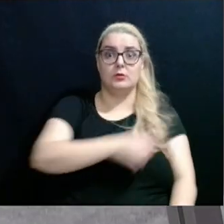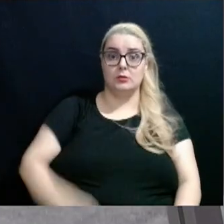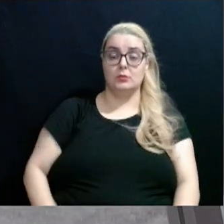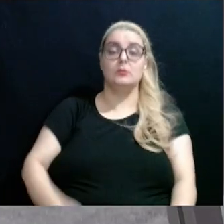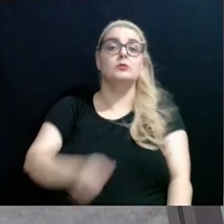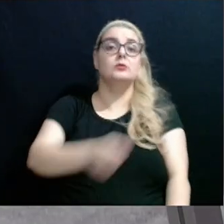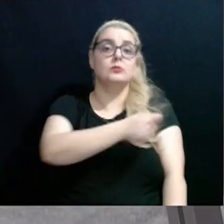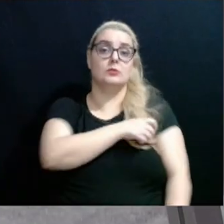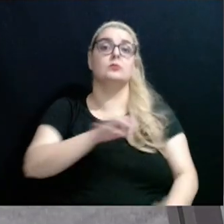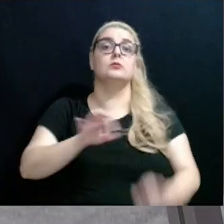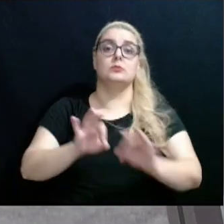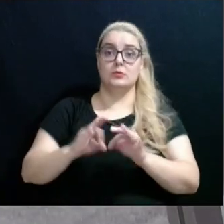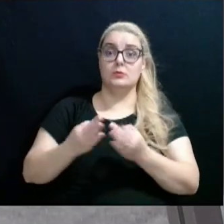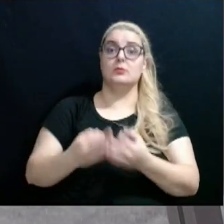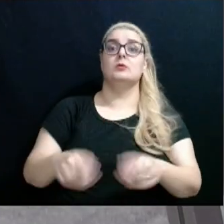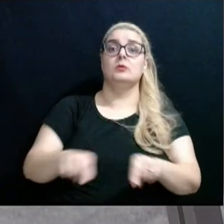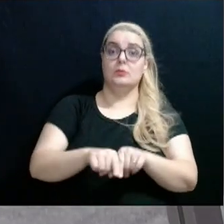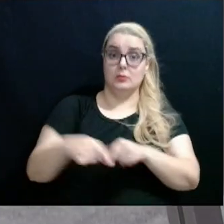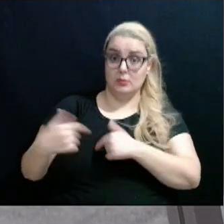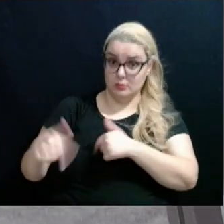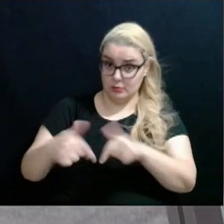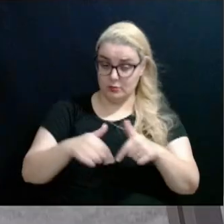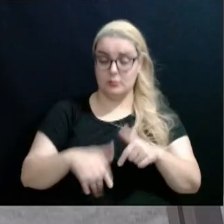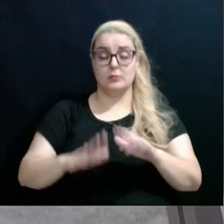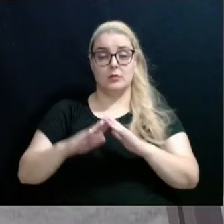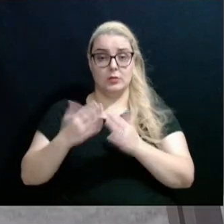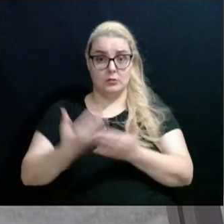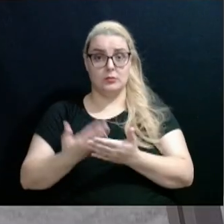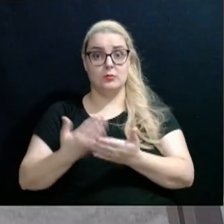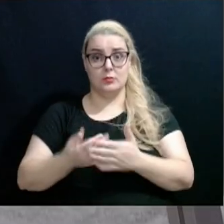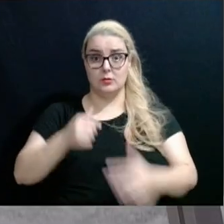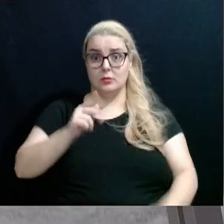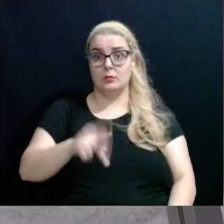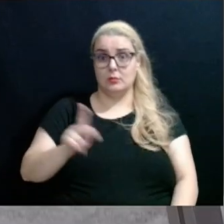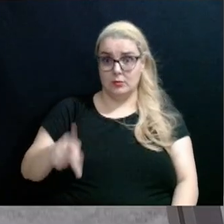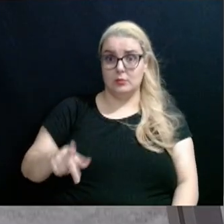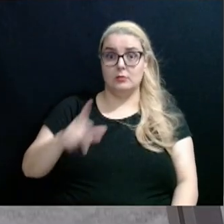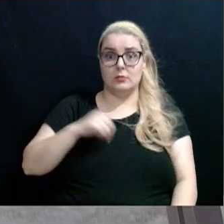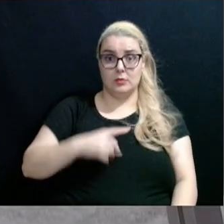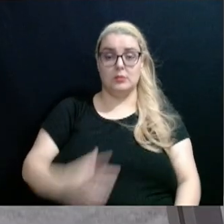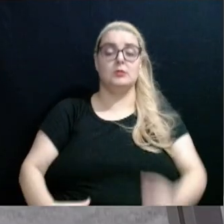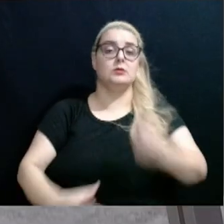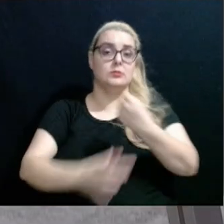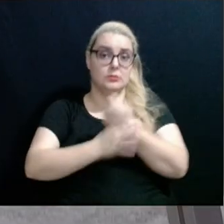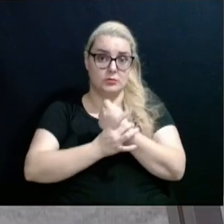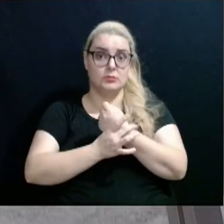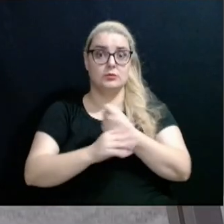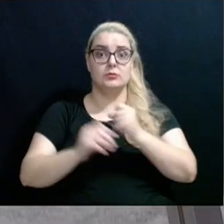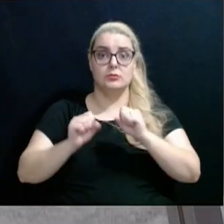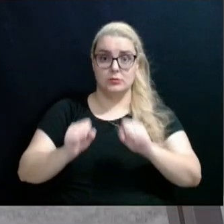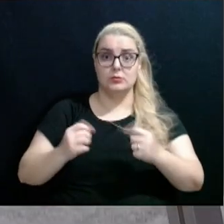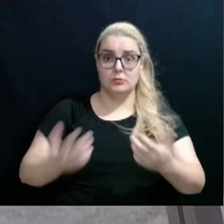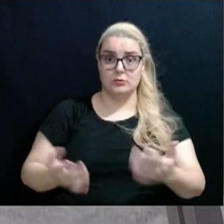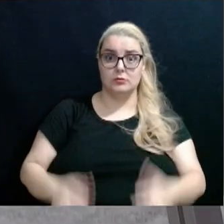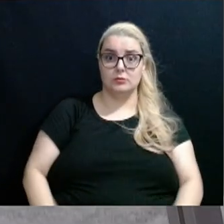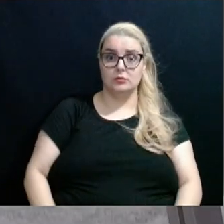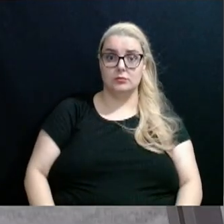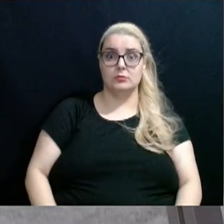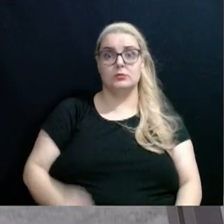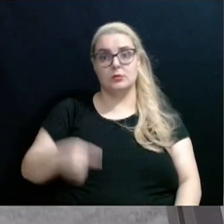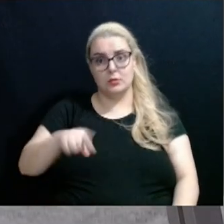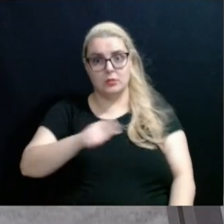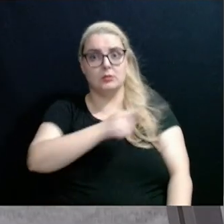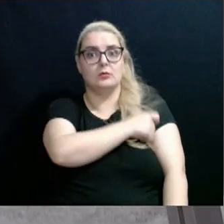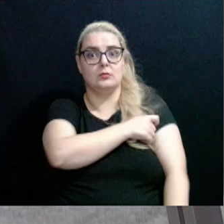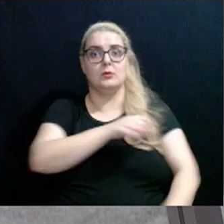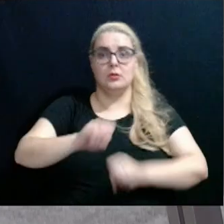famílias e também para os trabalhadores da escola, os professores, para ter a segurança de poder estar indo para a aula, para poder dar aula e